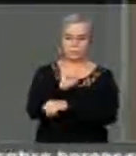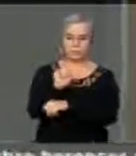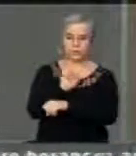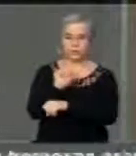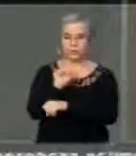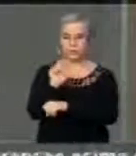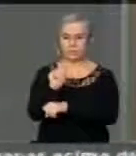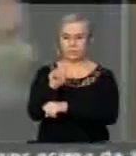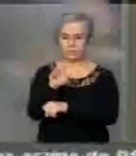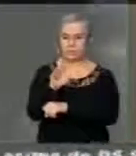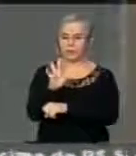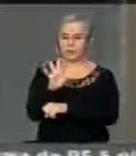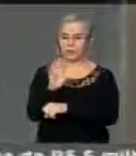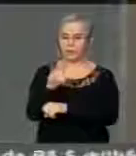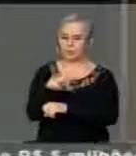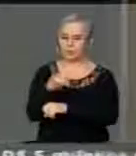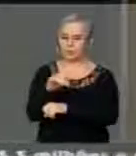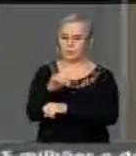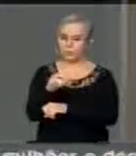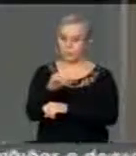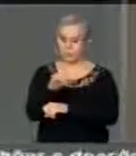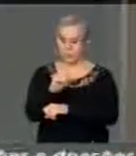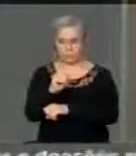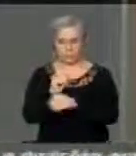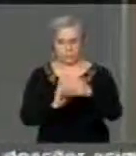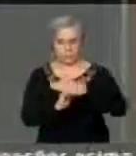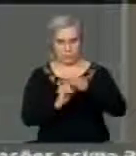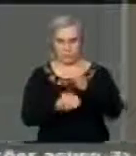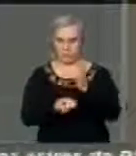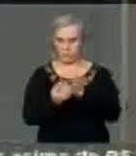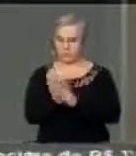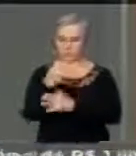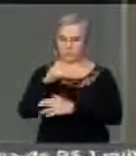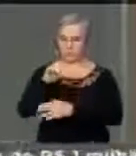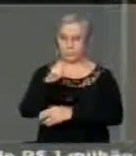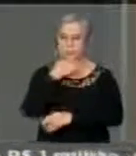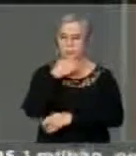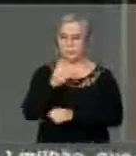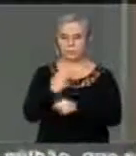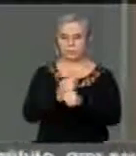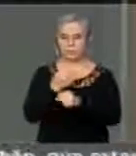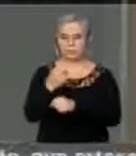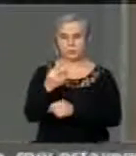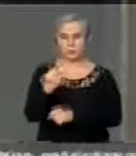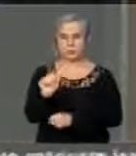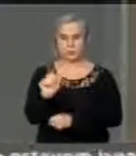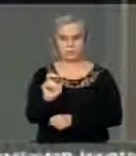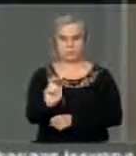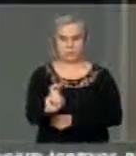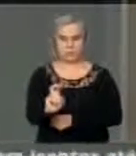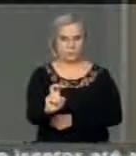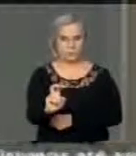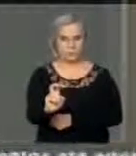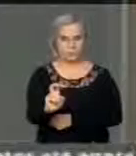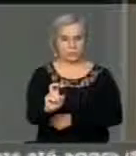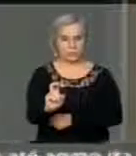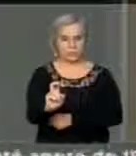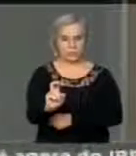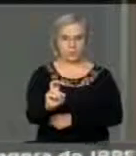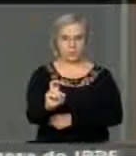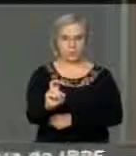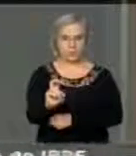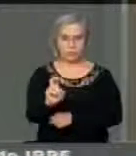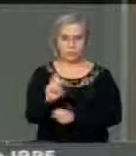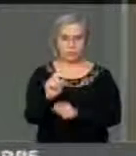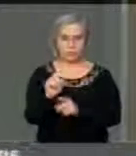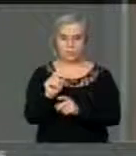Automotores. Empresa essa que, fundada em 29 de dezembro de 2015, ou seja, menos de 2 meses